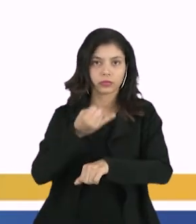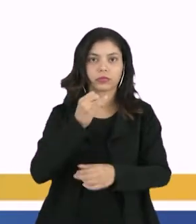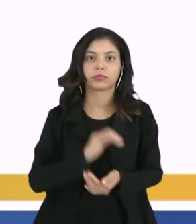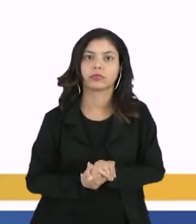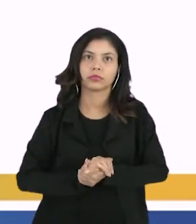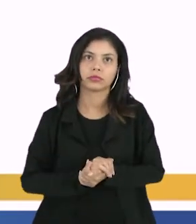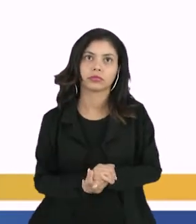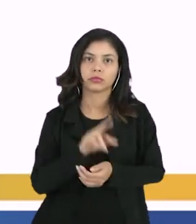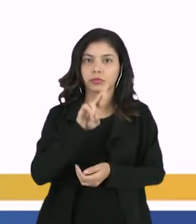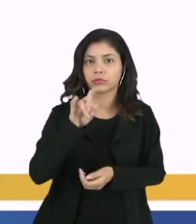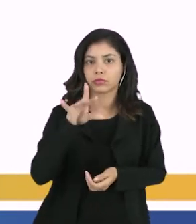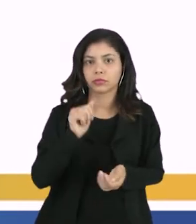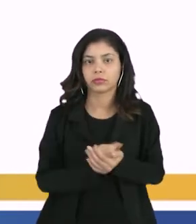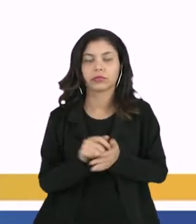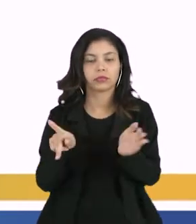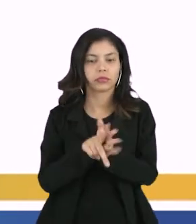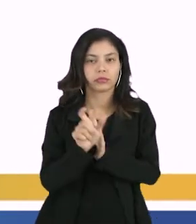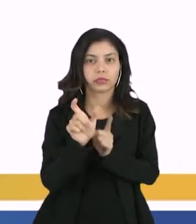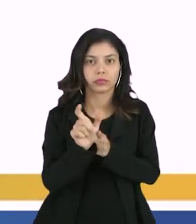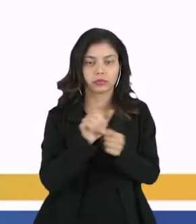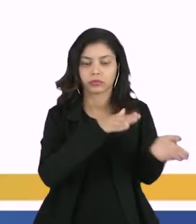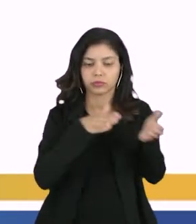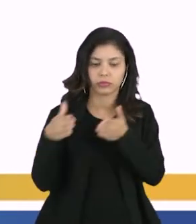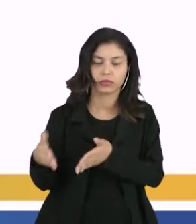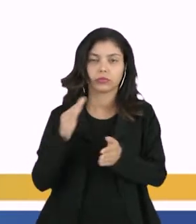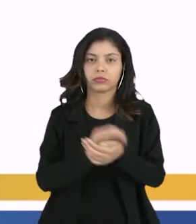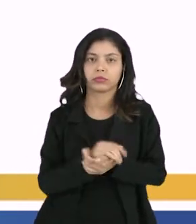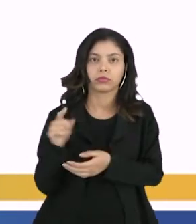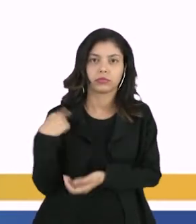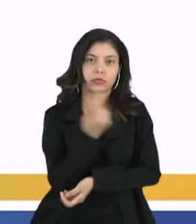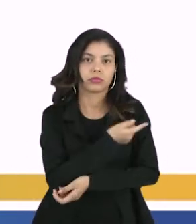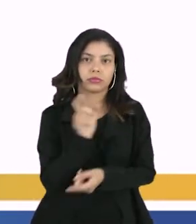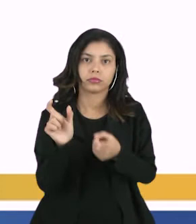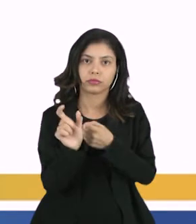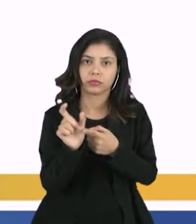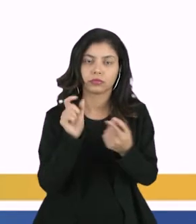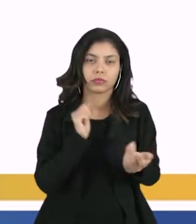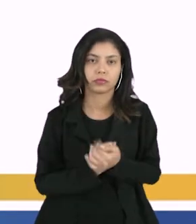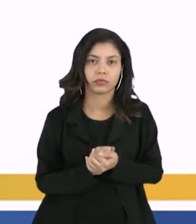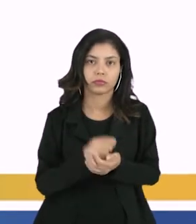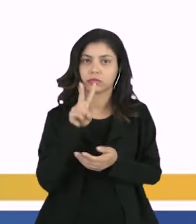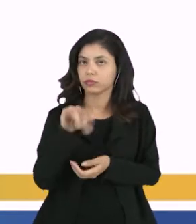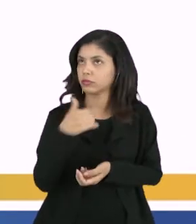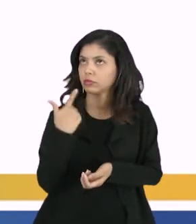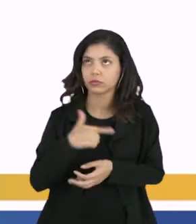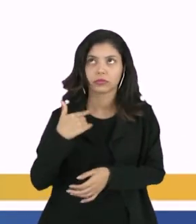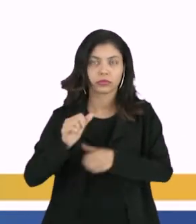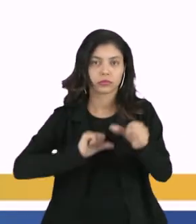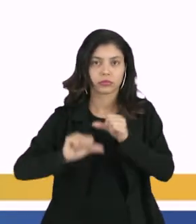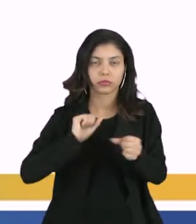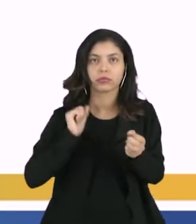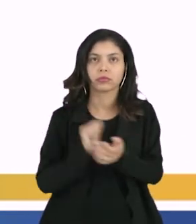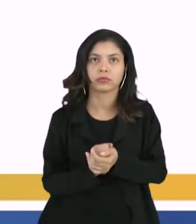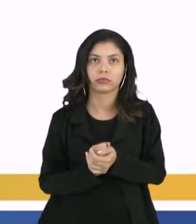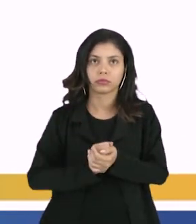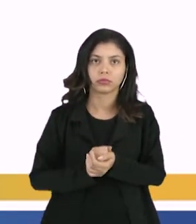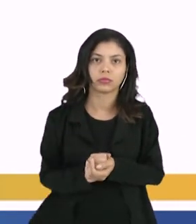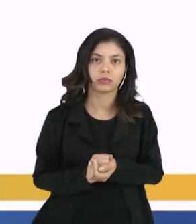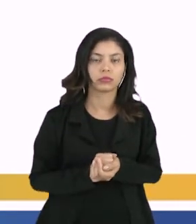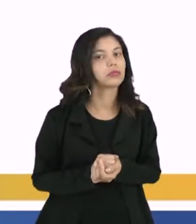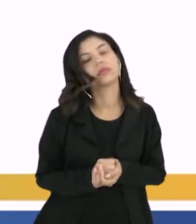também o radical da palavra, que é aquela parte da nossa palavra que não vai sofrer mudança, que não vai